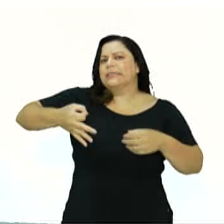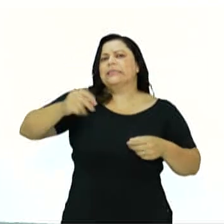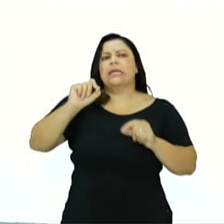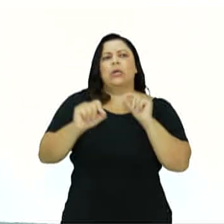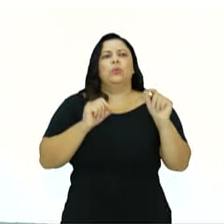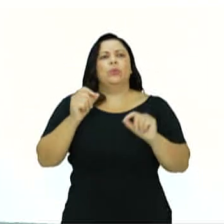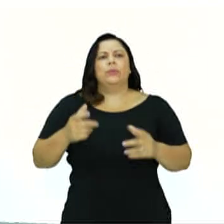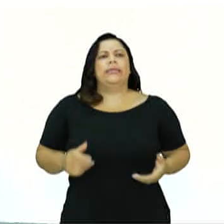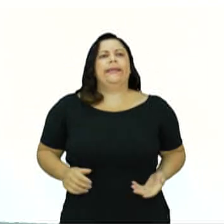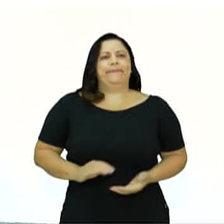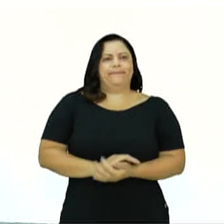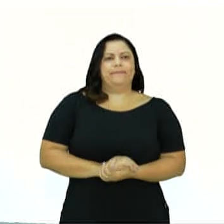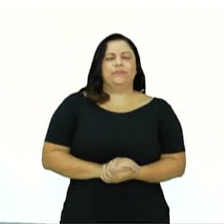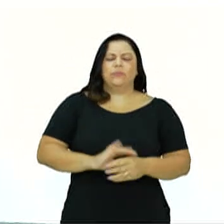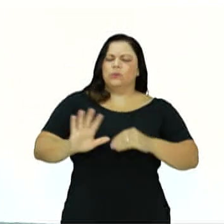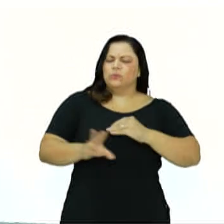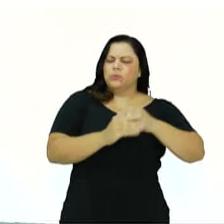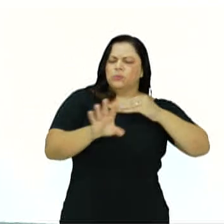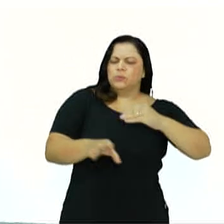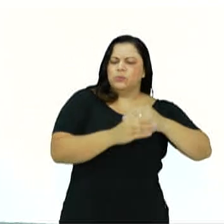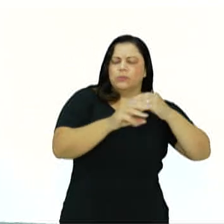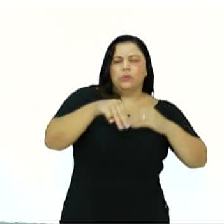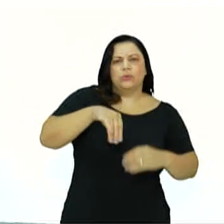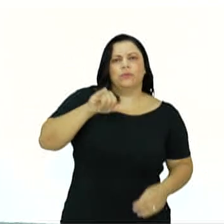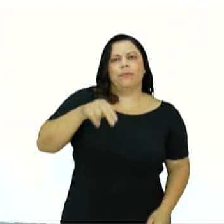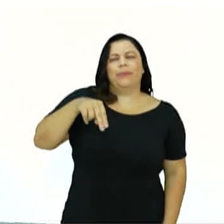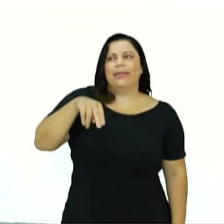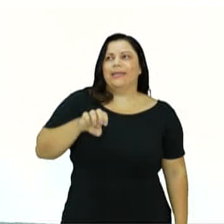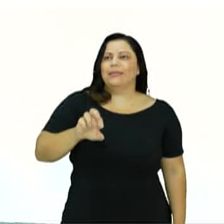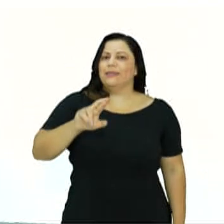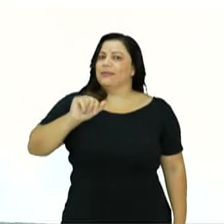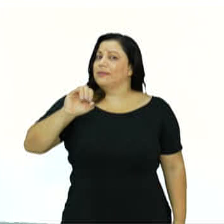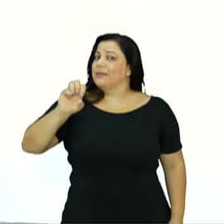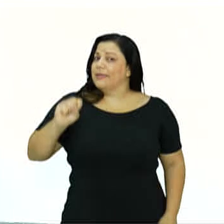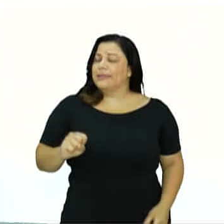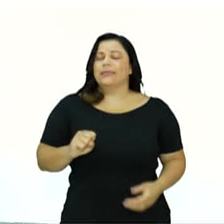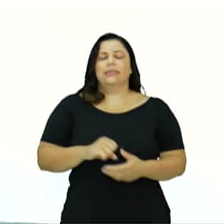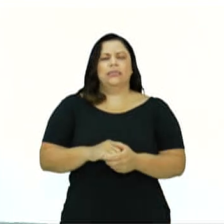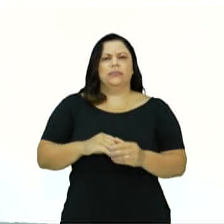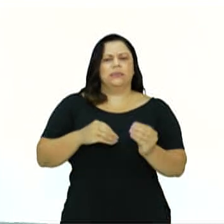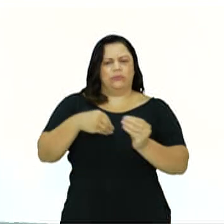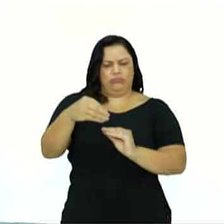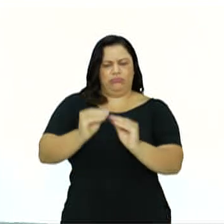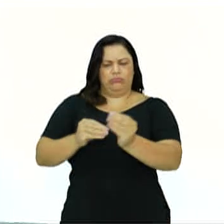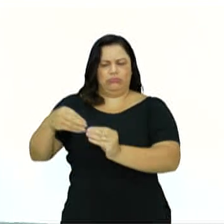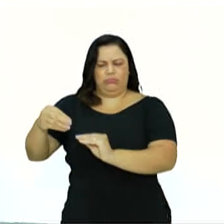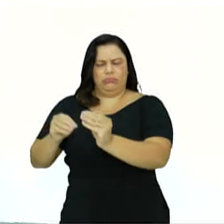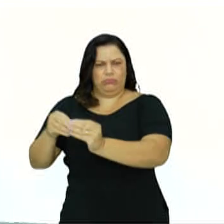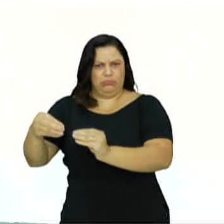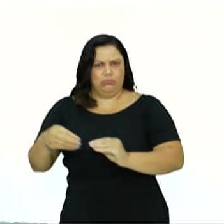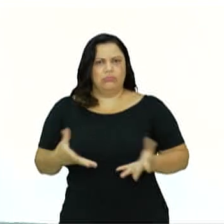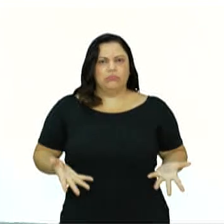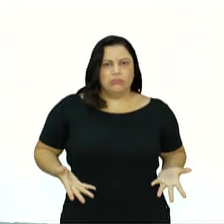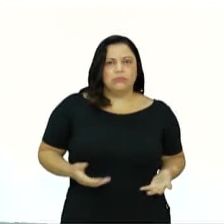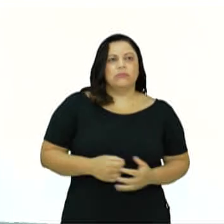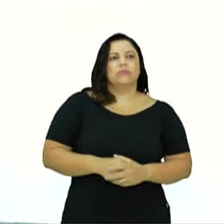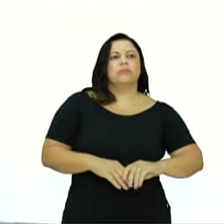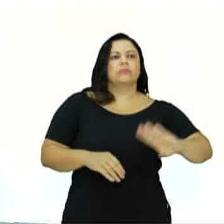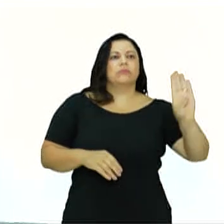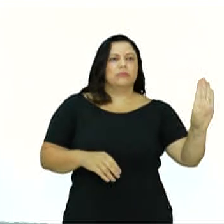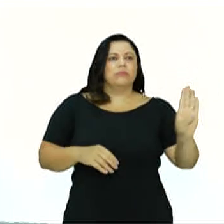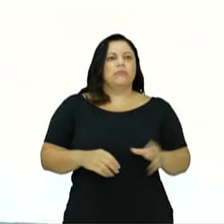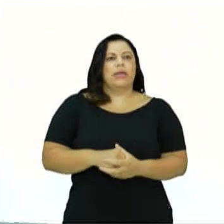os compostos minerais do tecido ósseo são responsáveis por sua flexibilidade. Letra B, o